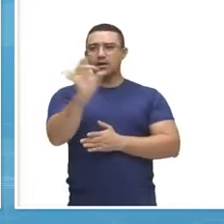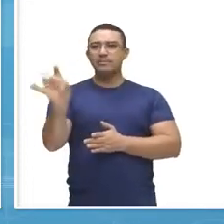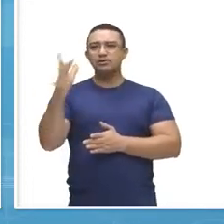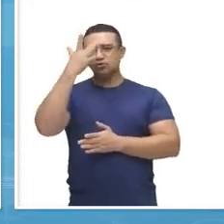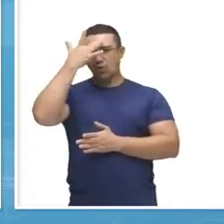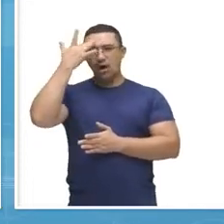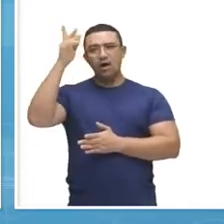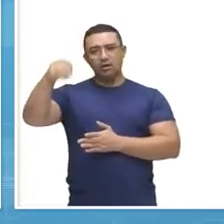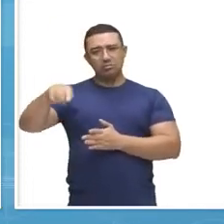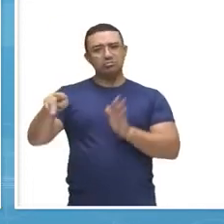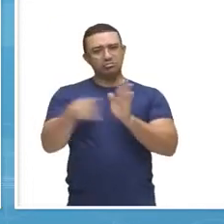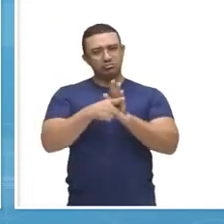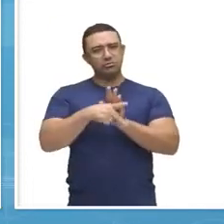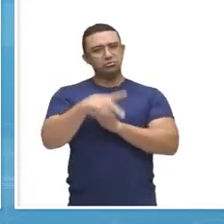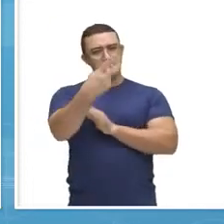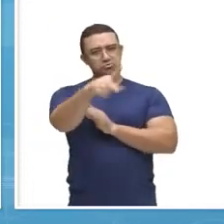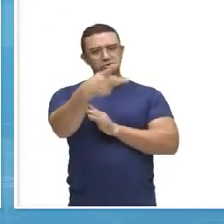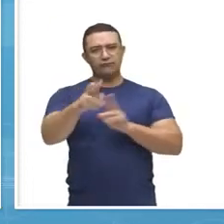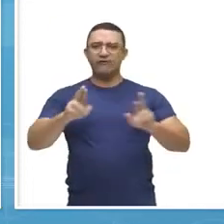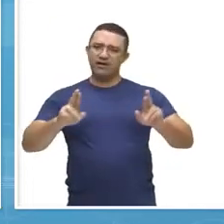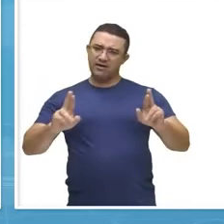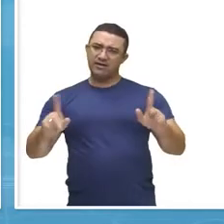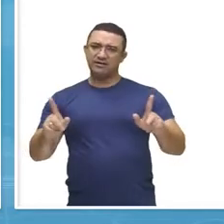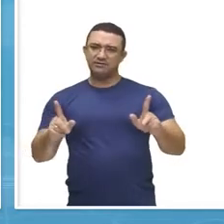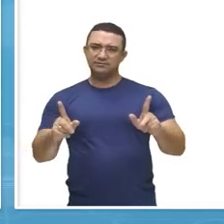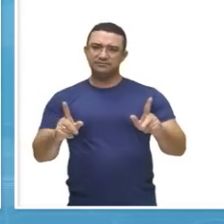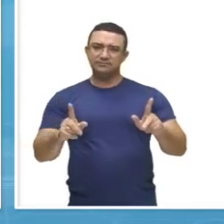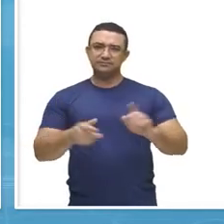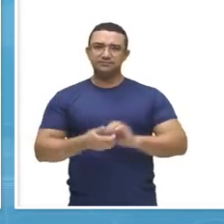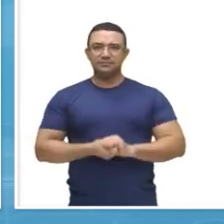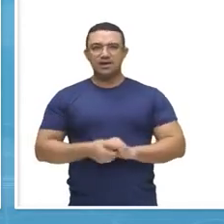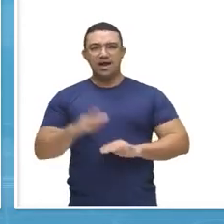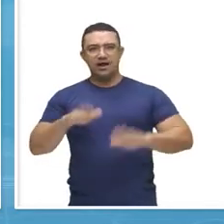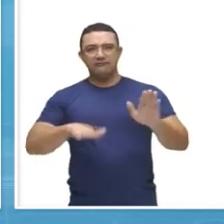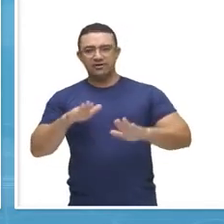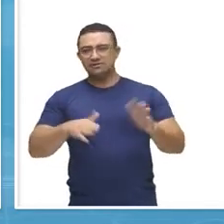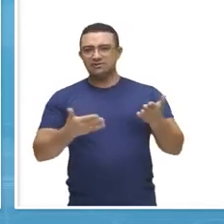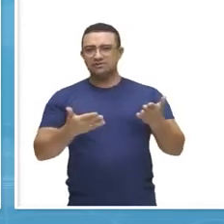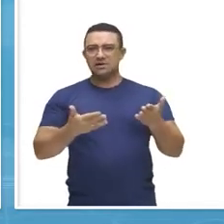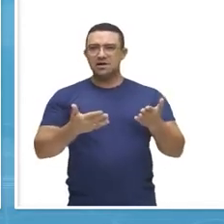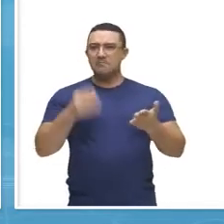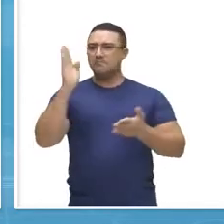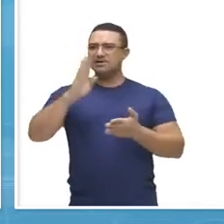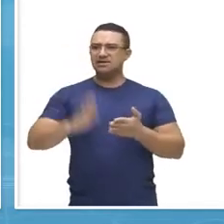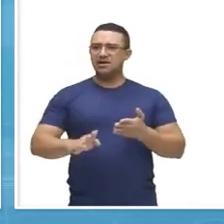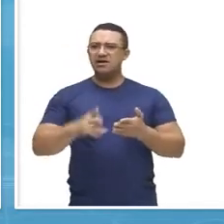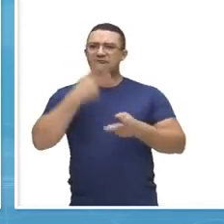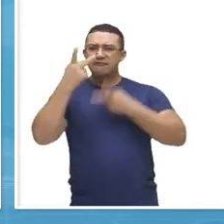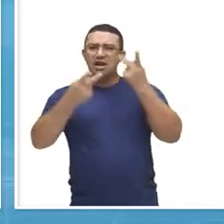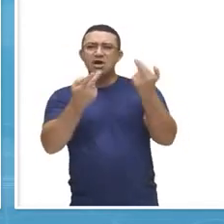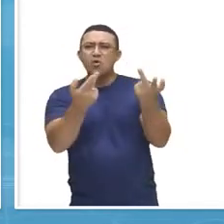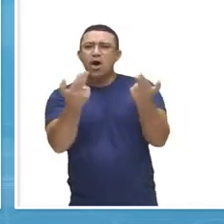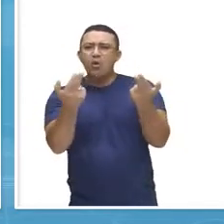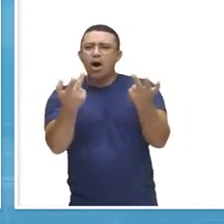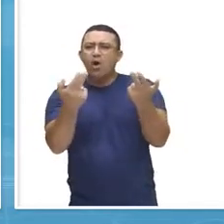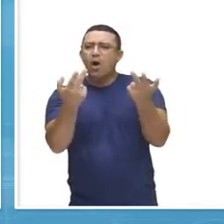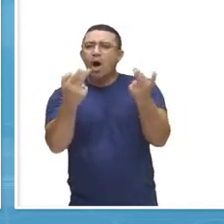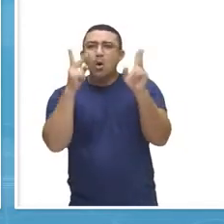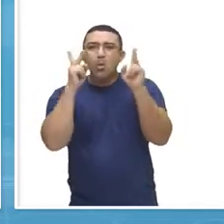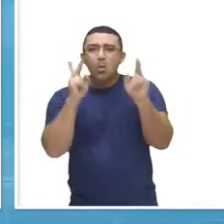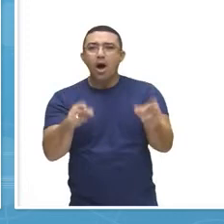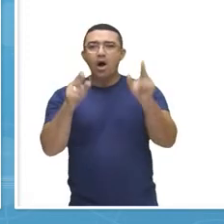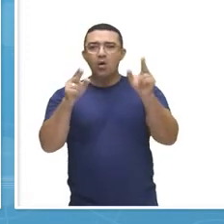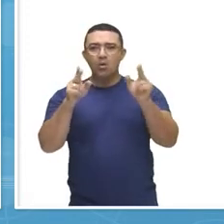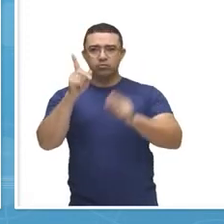vai conseguir falar uma palavra, né, como um americano, por exemplo, falaria. Embora, né, dentro do país,